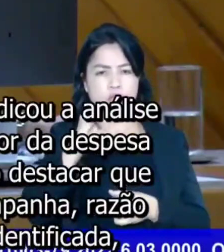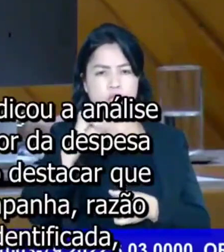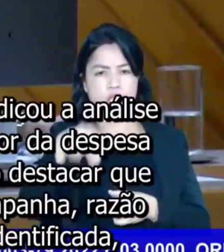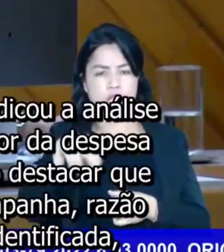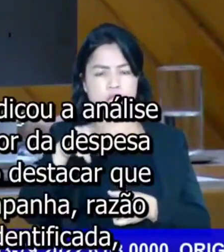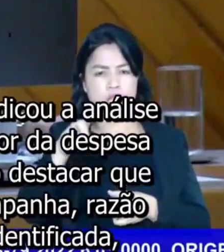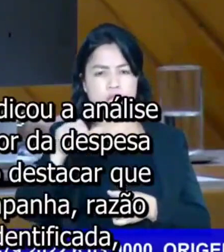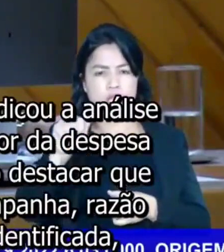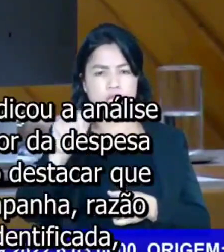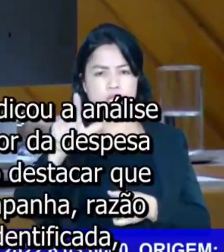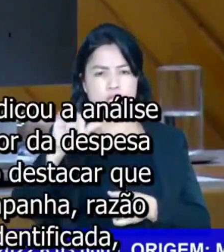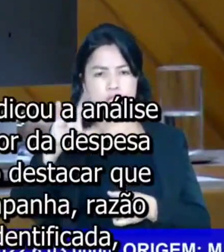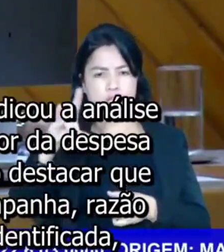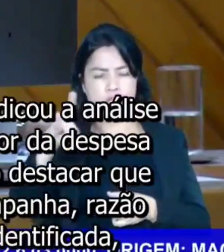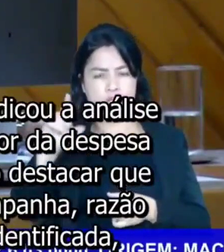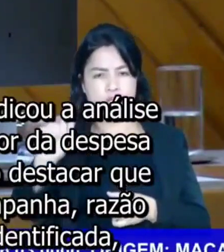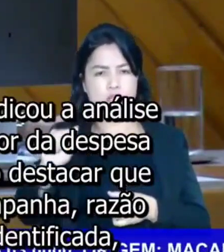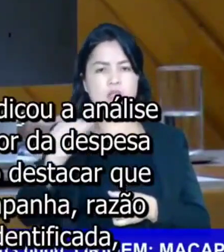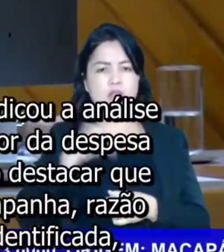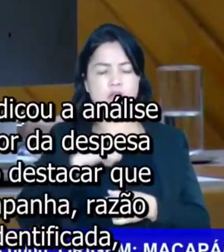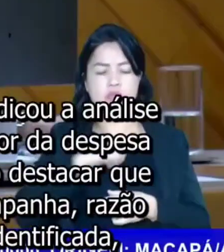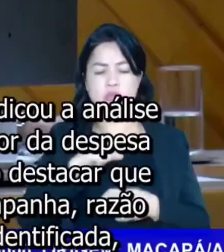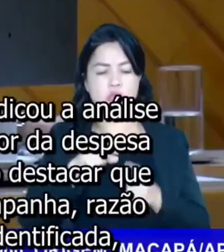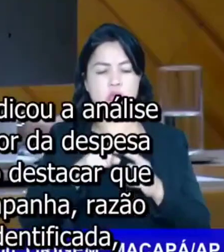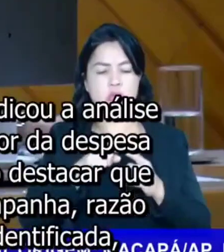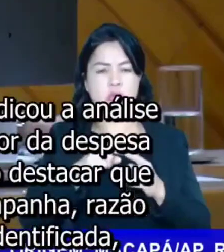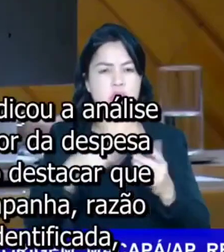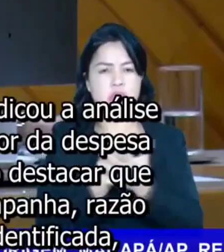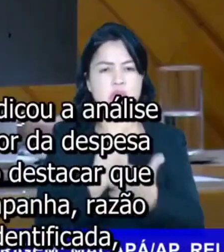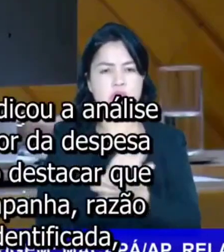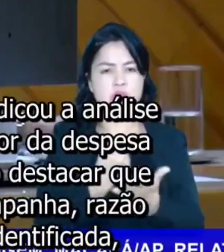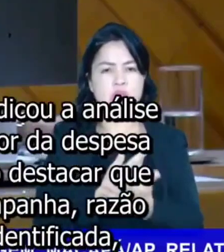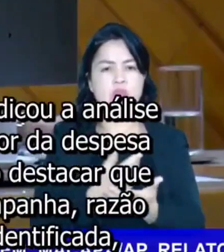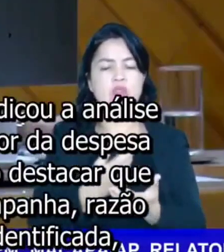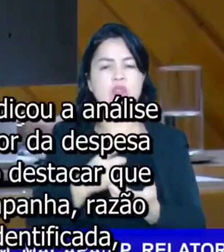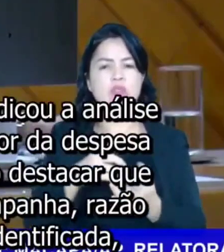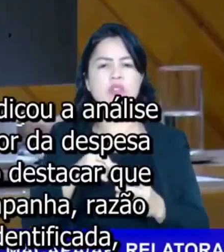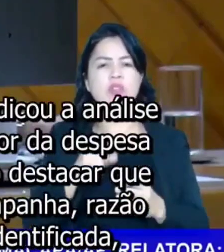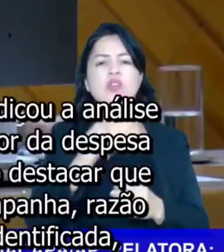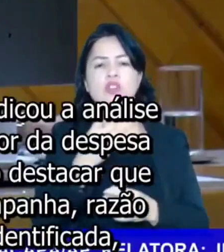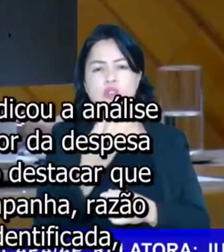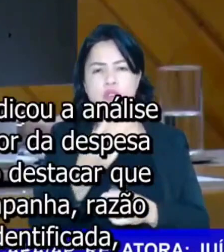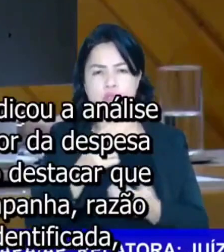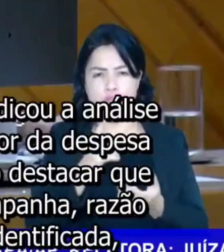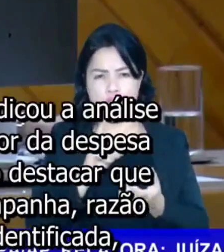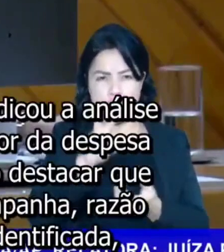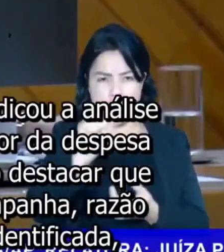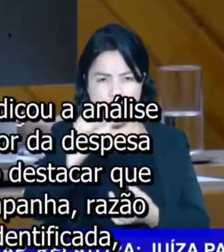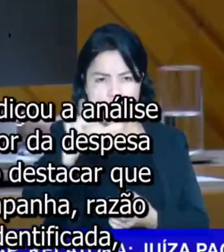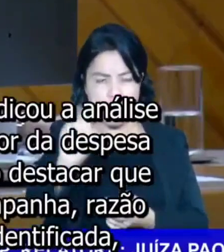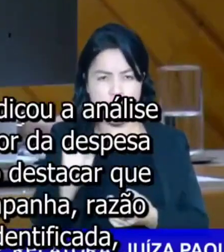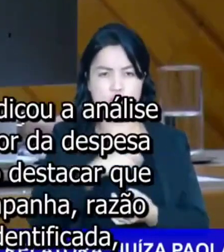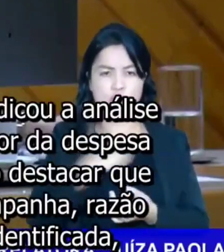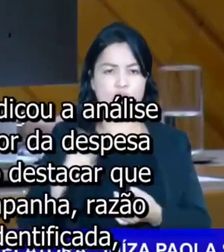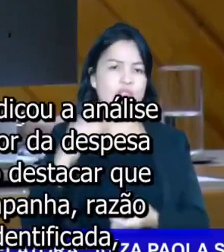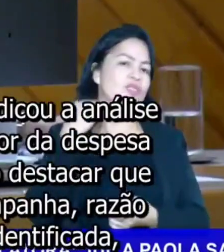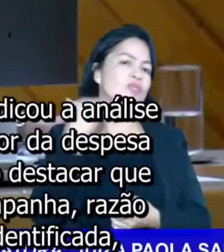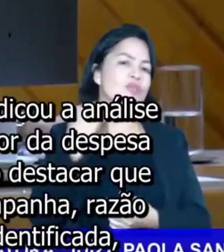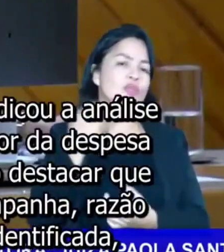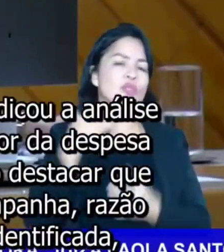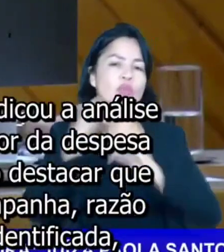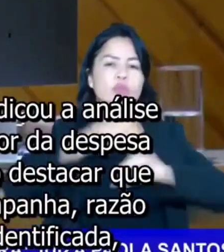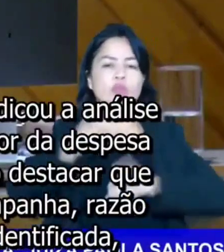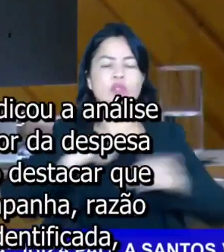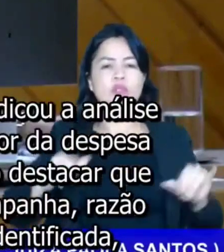da despesa não discriminada pela interessada. Por fim, é oportuno destacar que o montante não transitou na conta corrente de campanha, razão pela